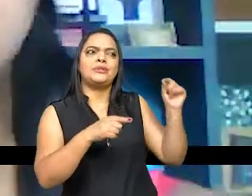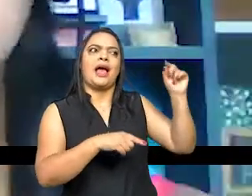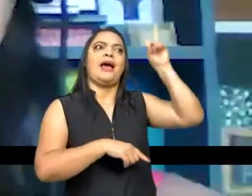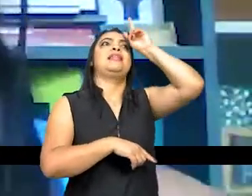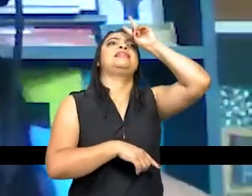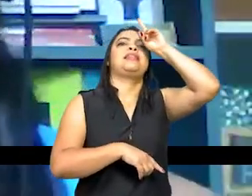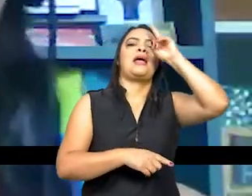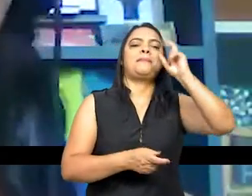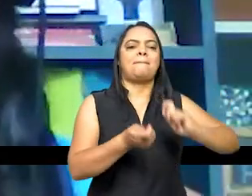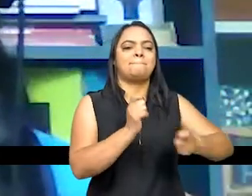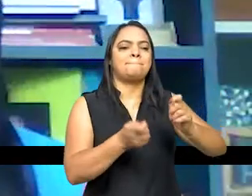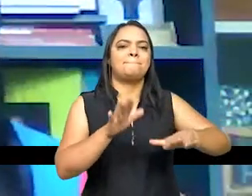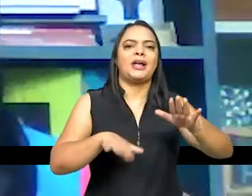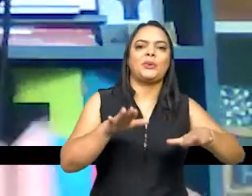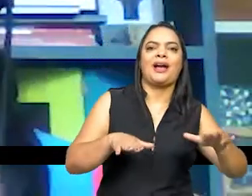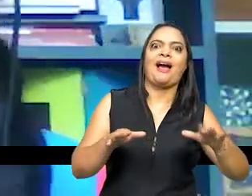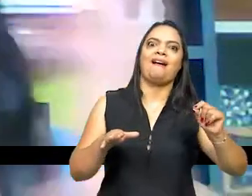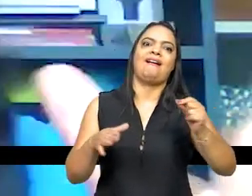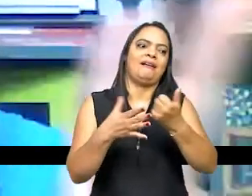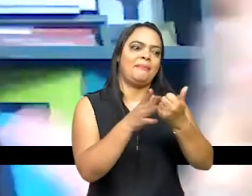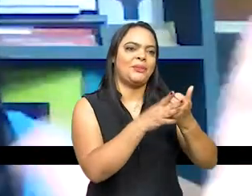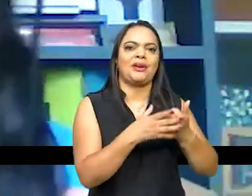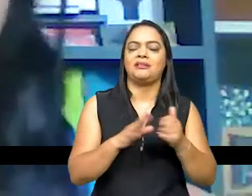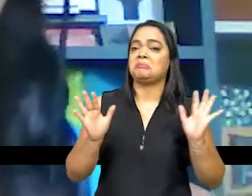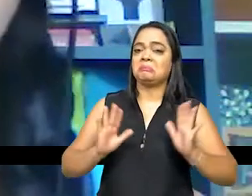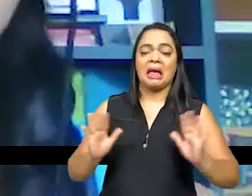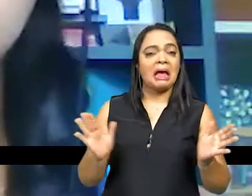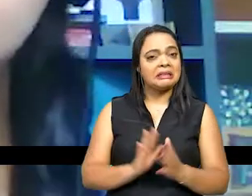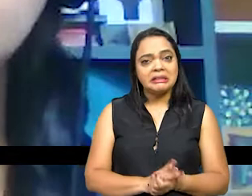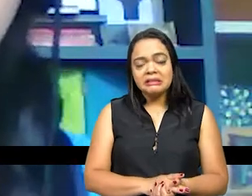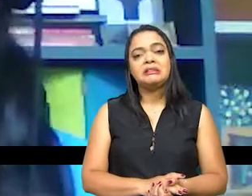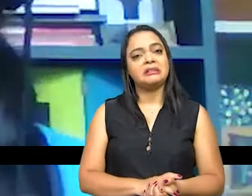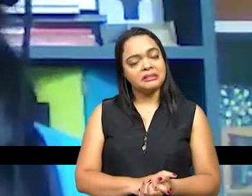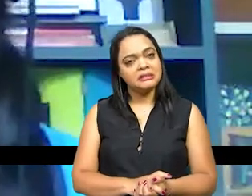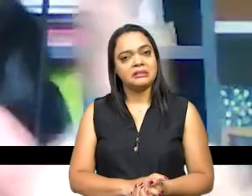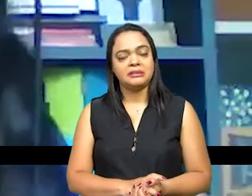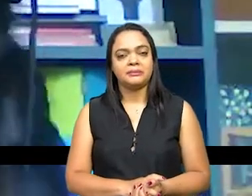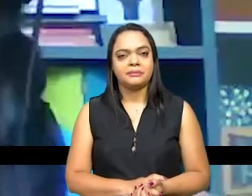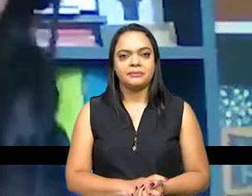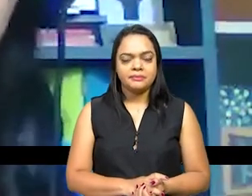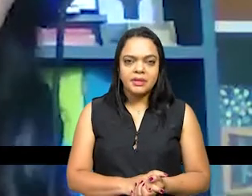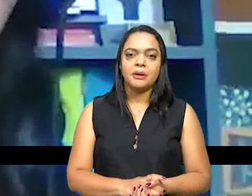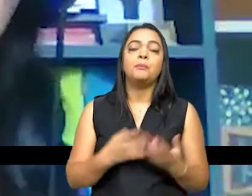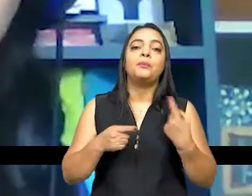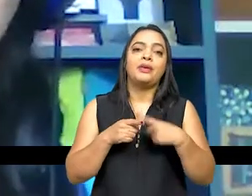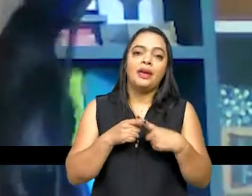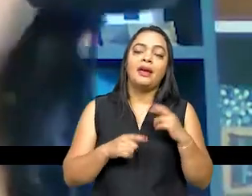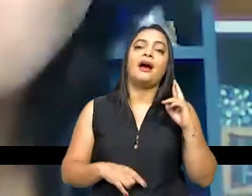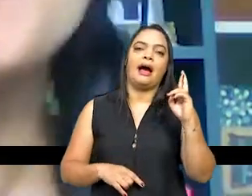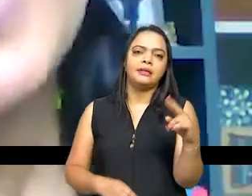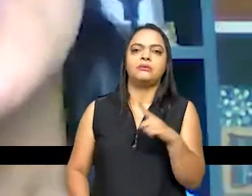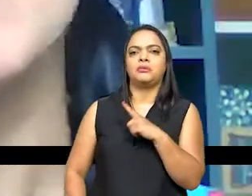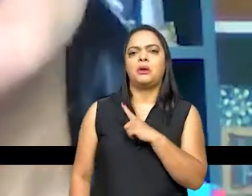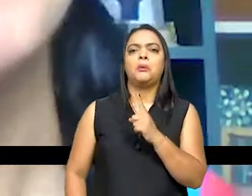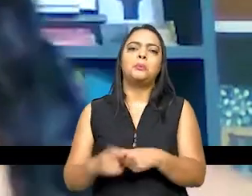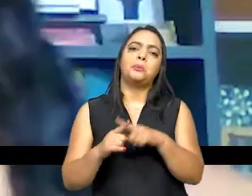instantaneamente, uma batucada, né, que remeta ao estereótipo que a gente tem mesmo, que seria uma sonoridade africana. Existe uma razão. Eles não têm.